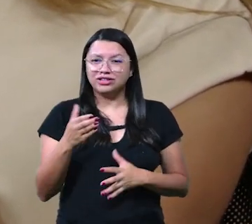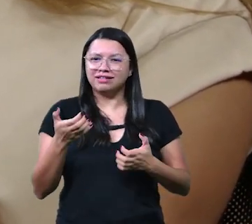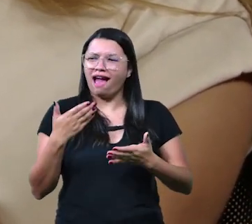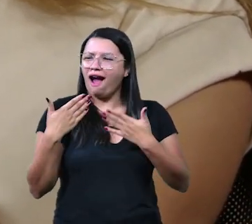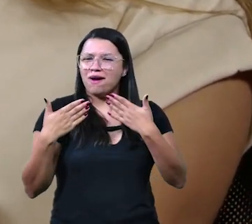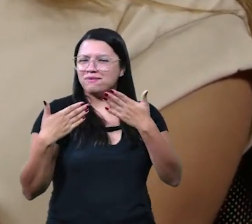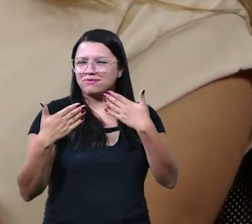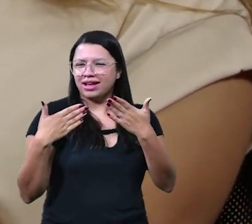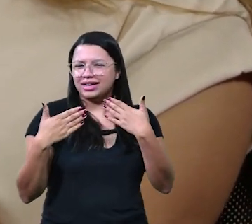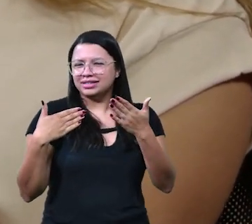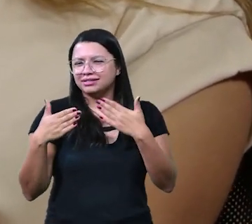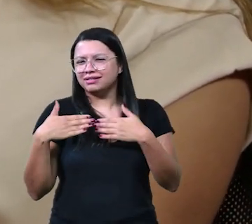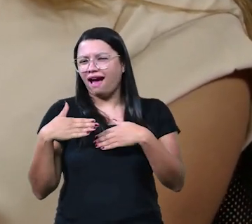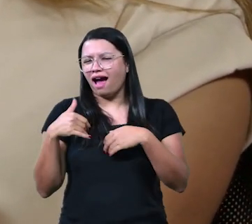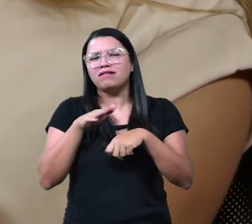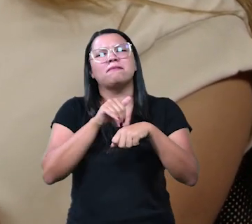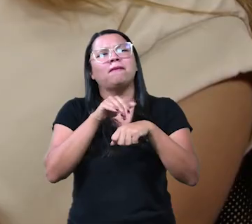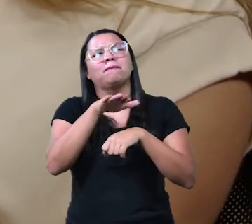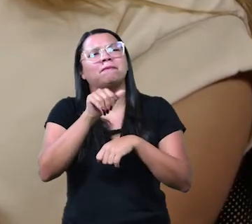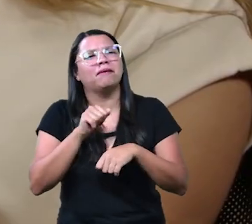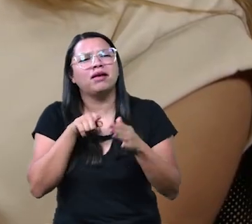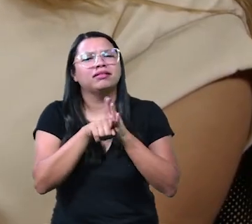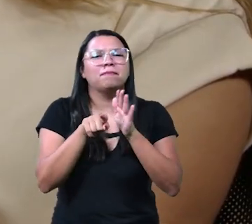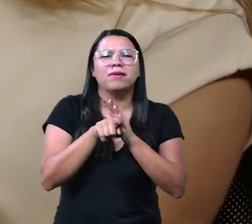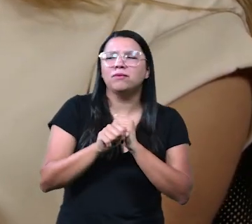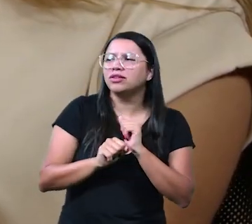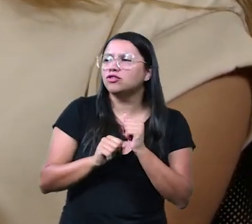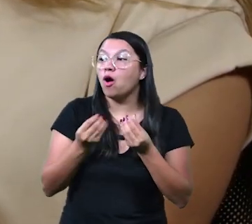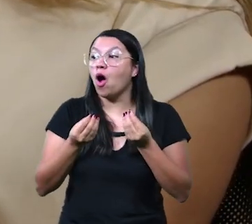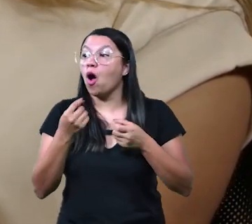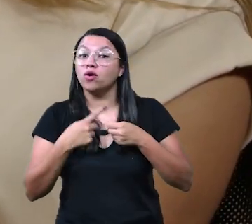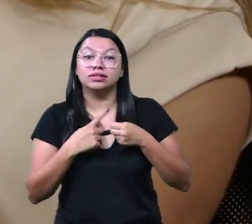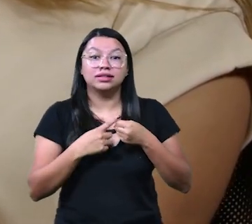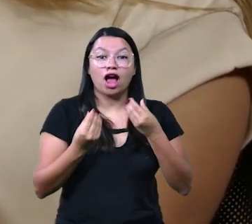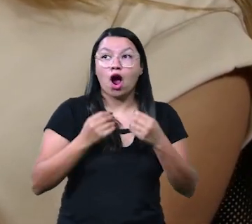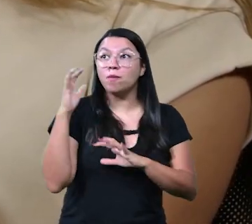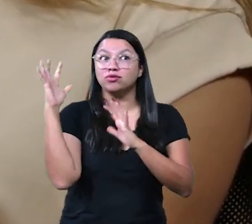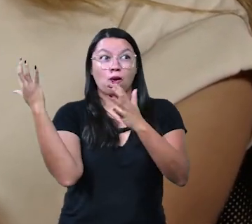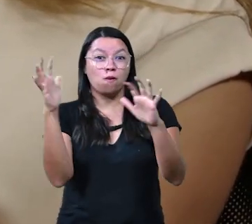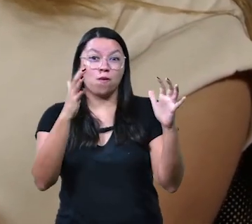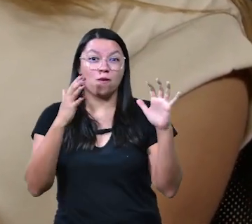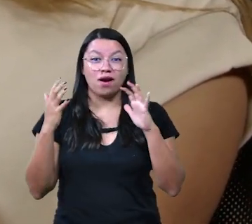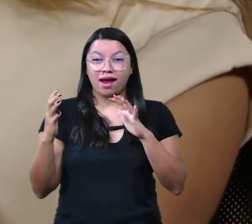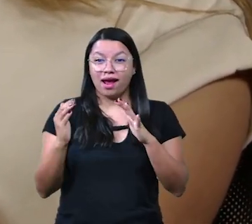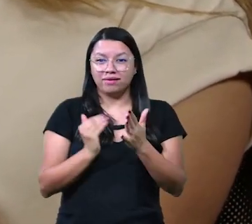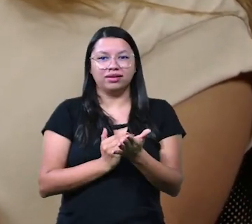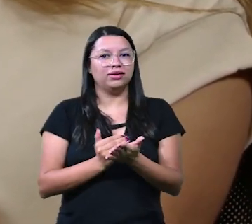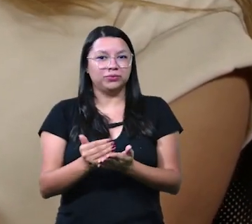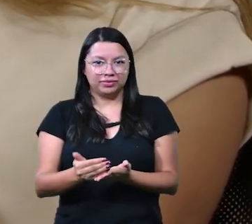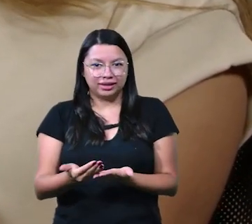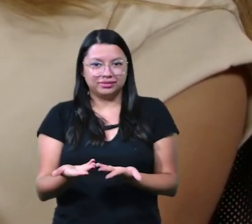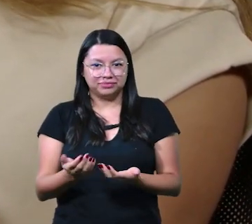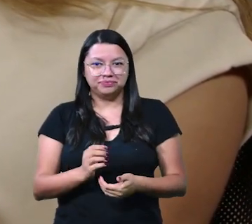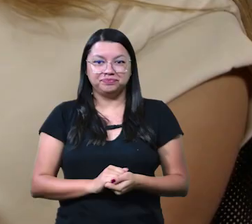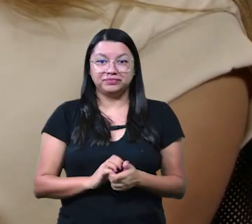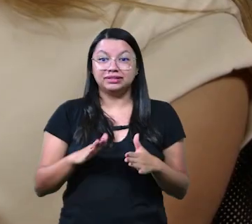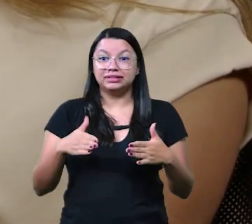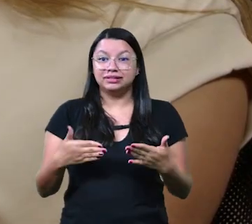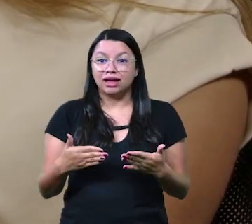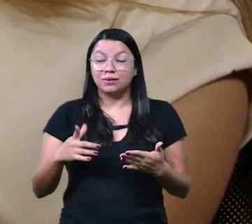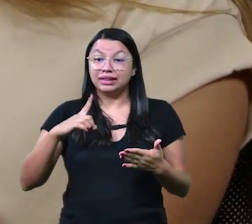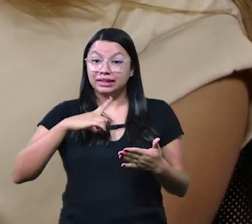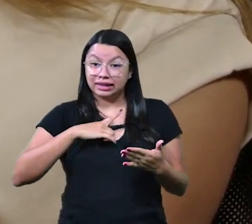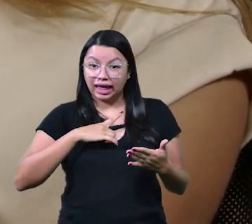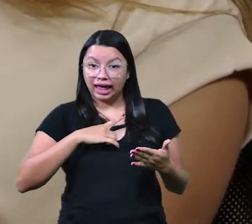chega no balcão e fica puxando assunto, o que está rolando na cidade, como é que está o clima, e começa, né? Então, assim, existe um script,